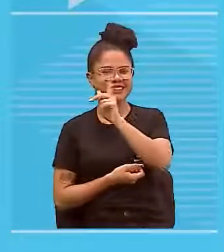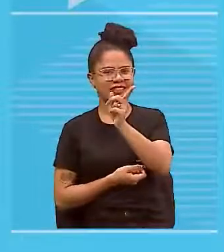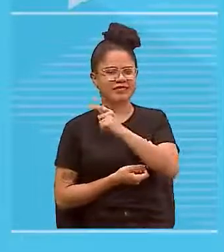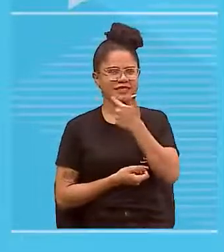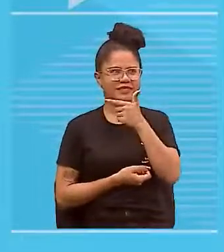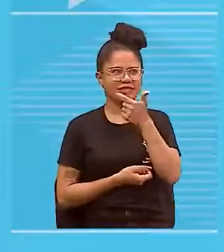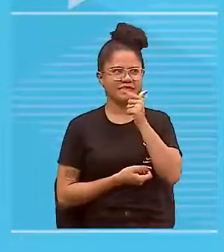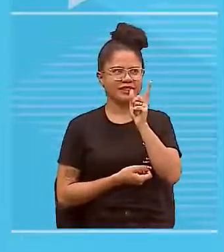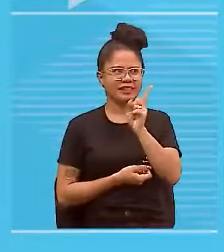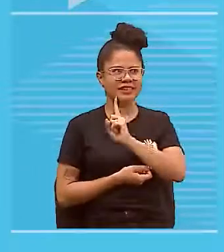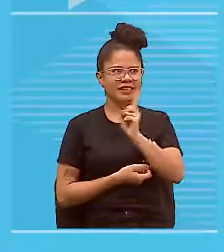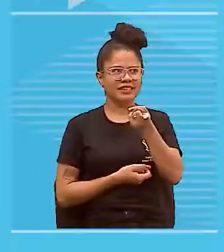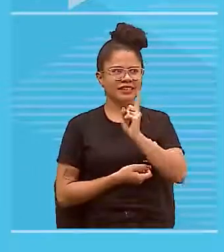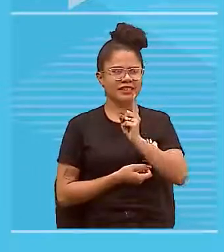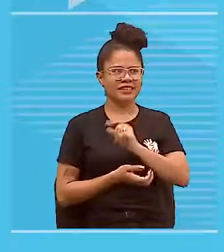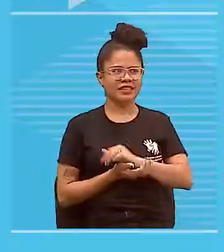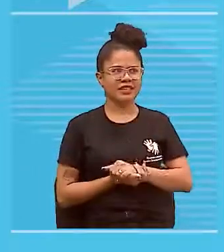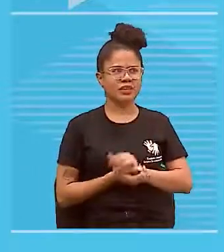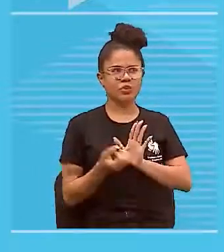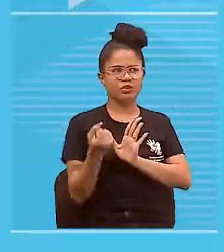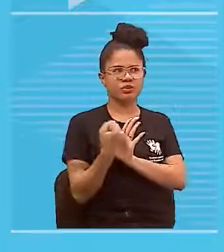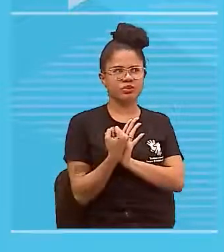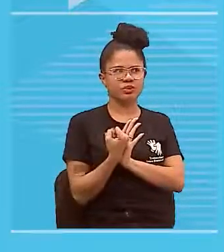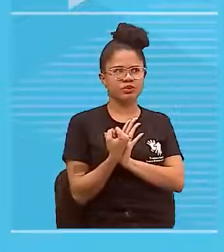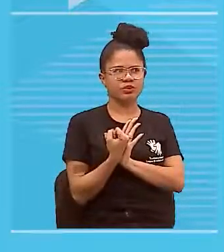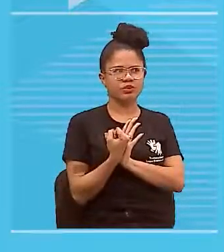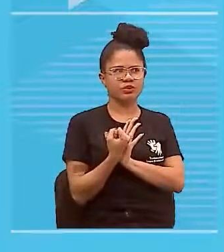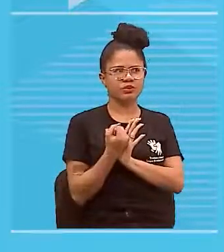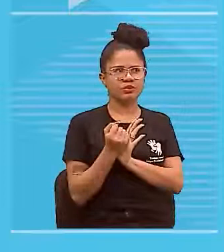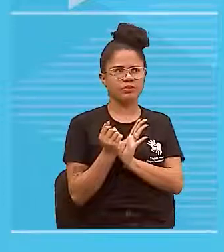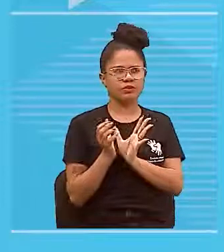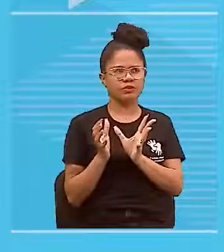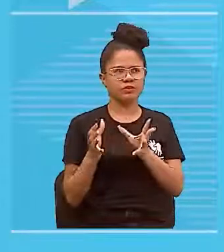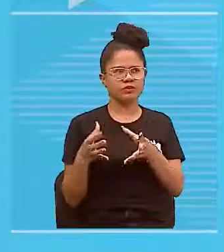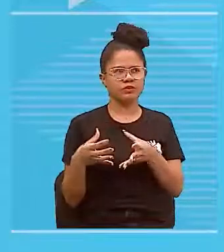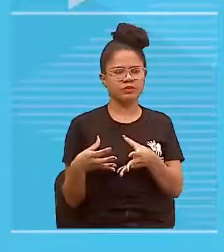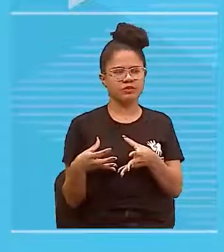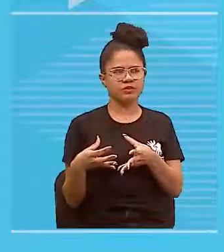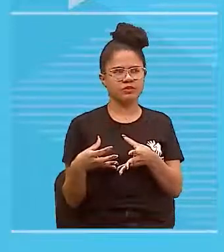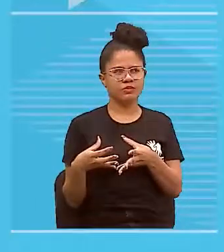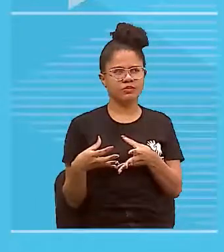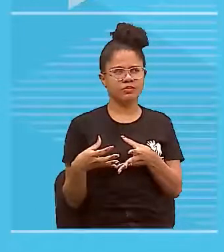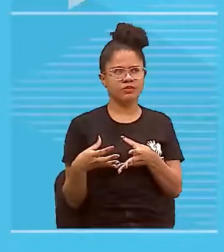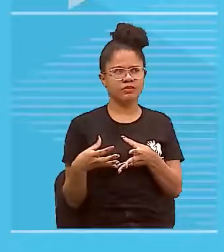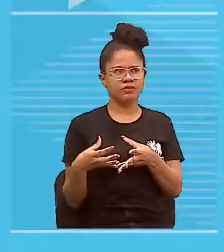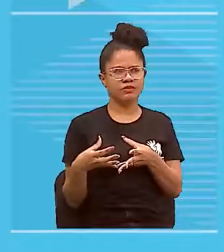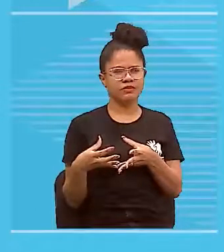é uma simbologia de um grupo né É